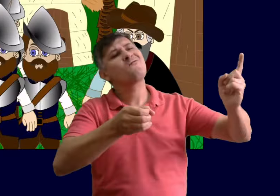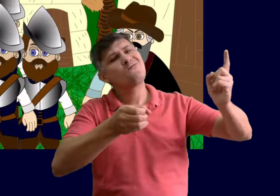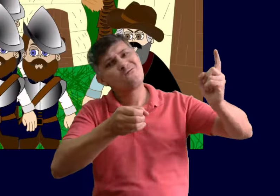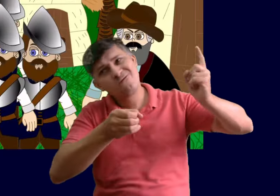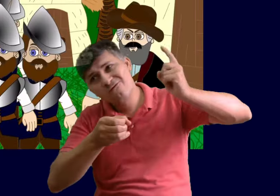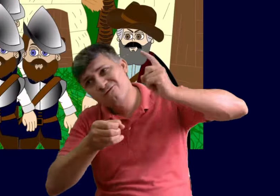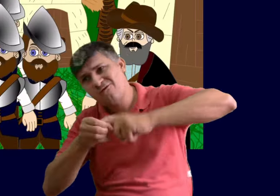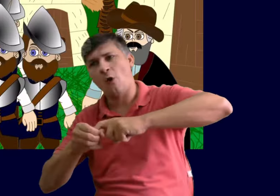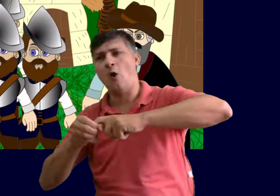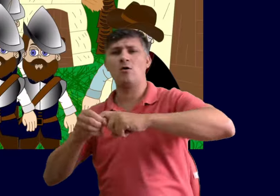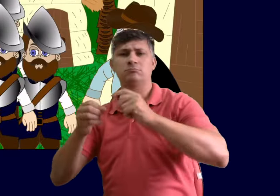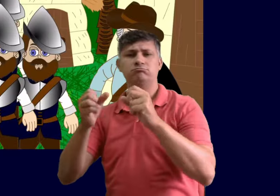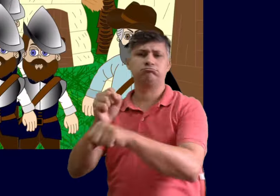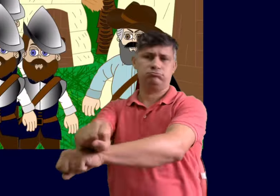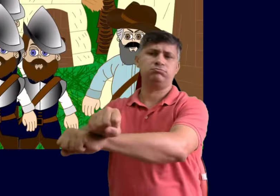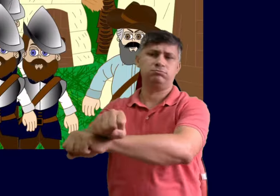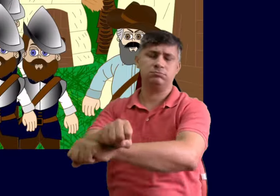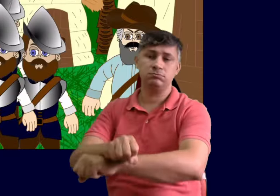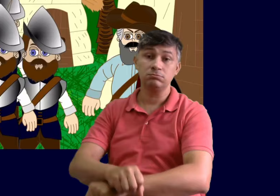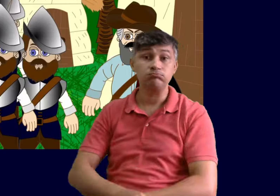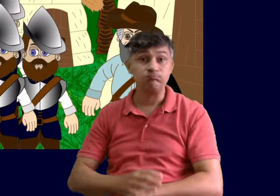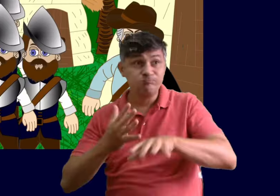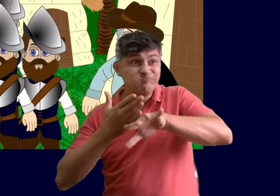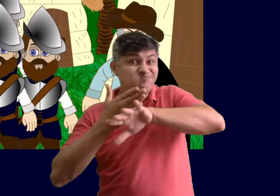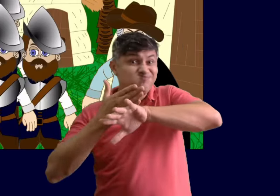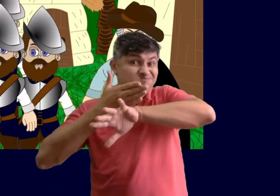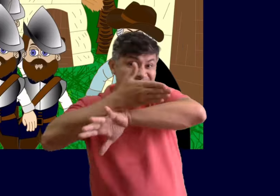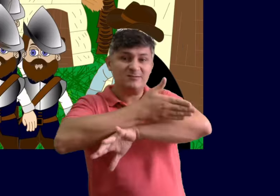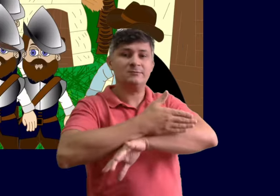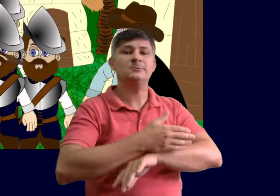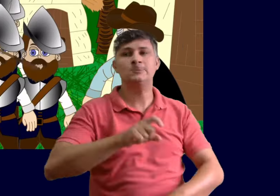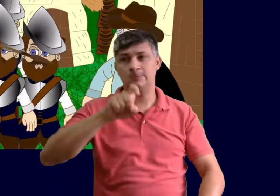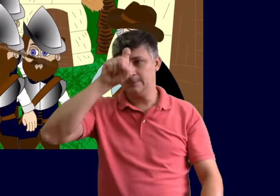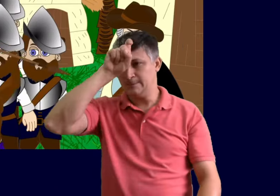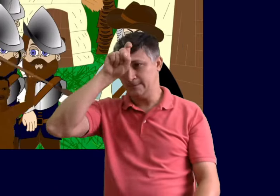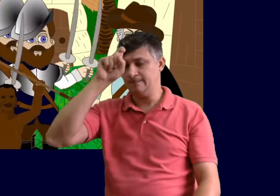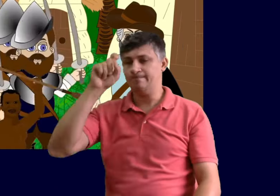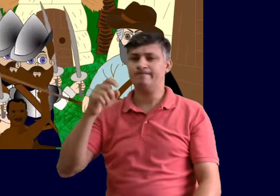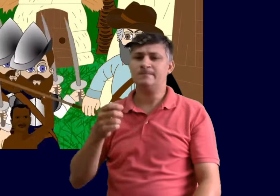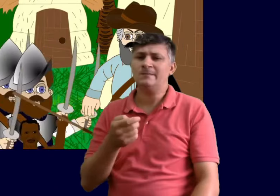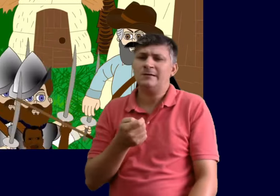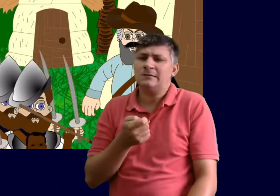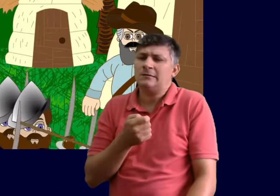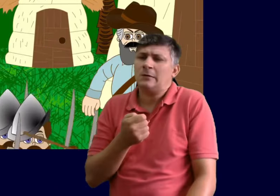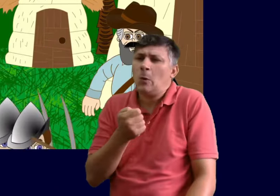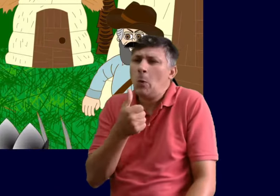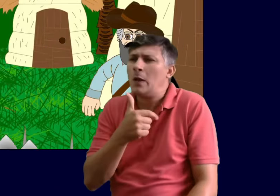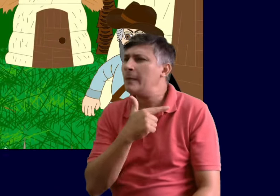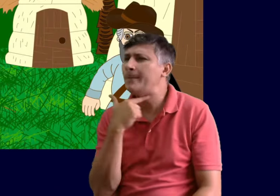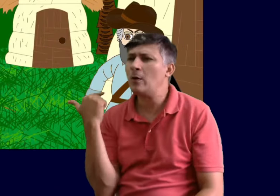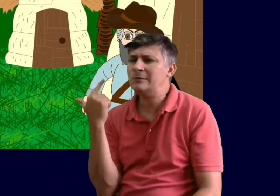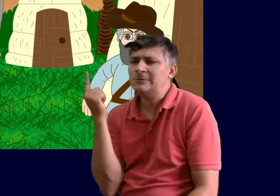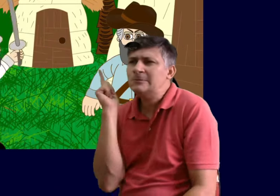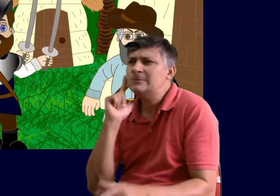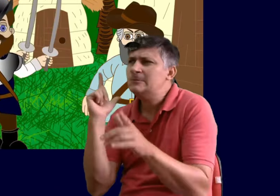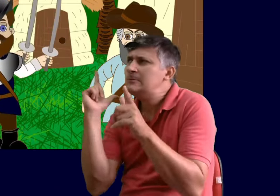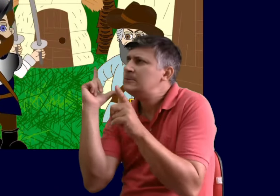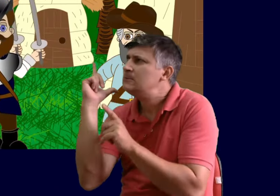escravidão. Nesta invasão, Zumbi foi ferido, mas conseguiu escapar.